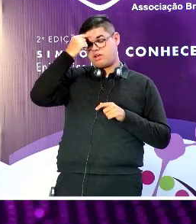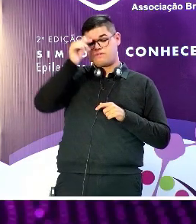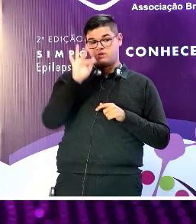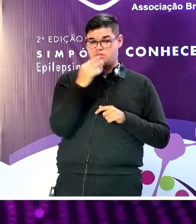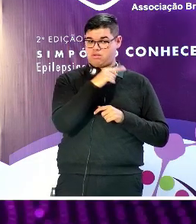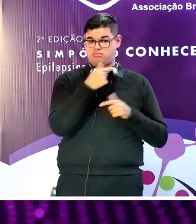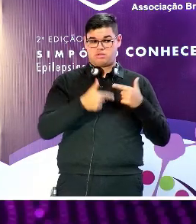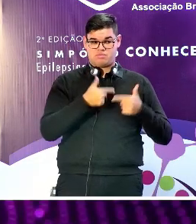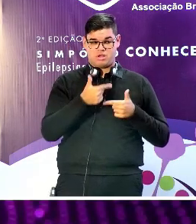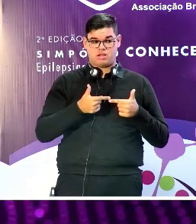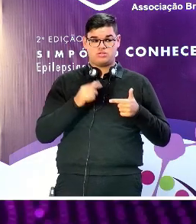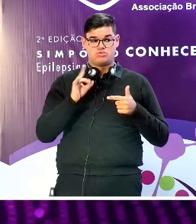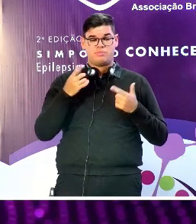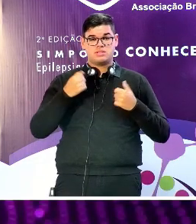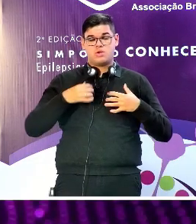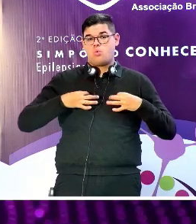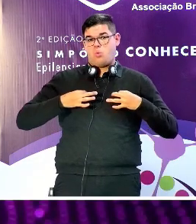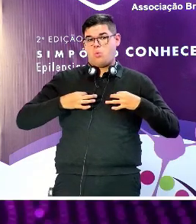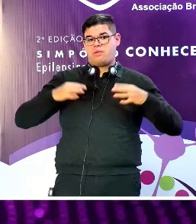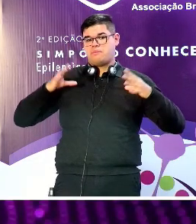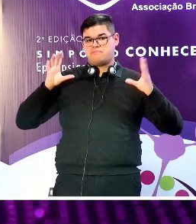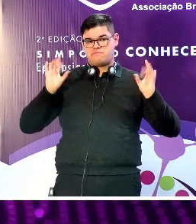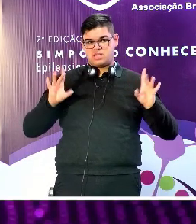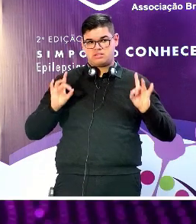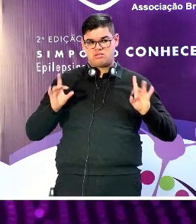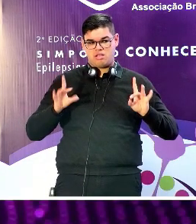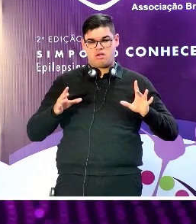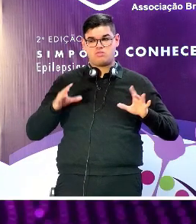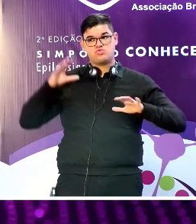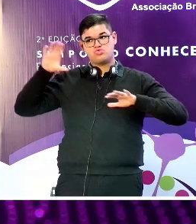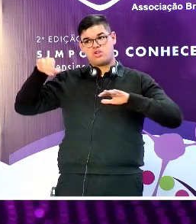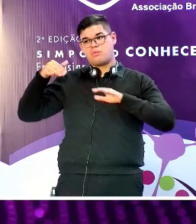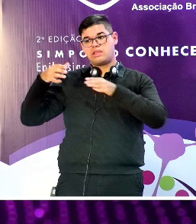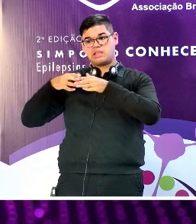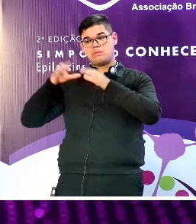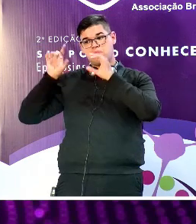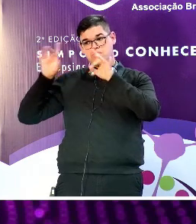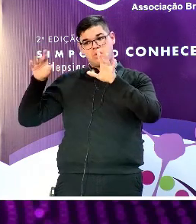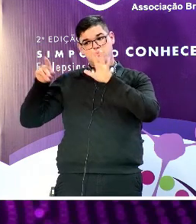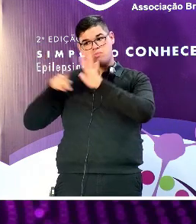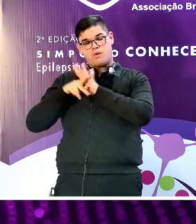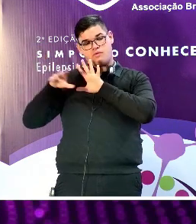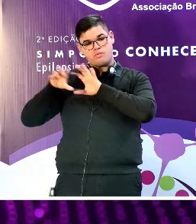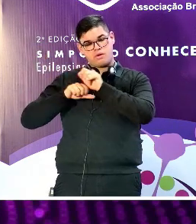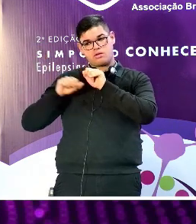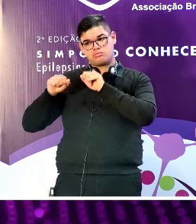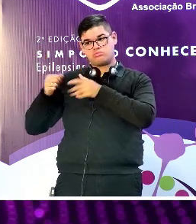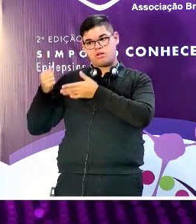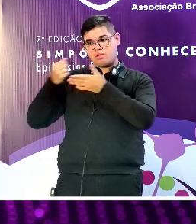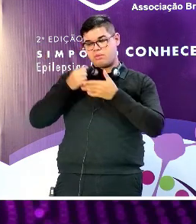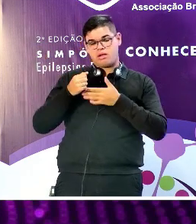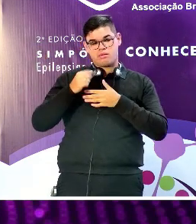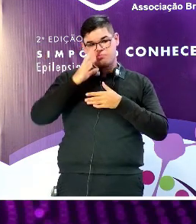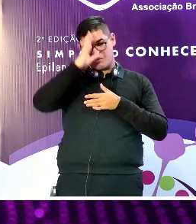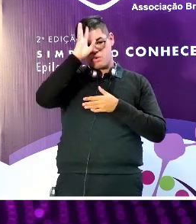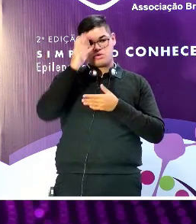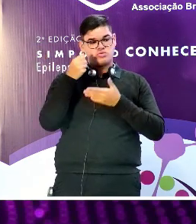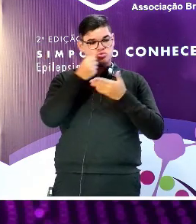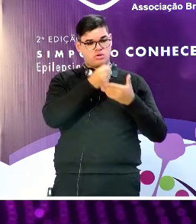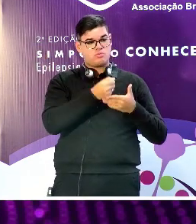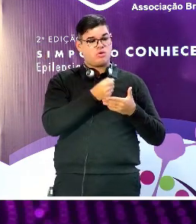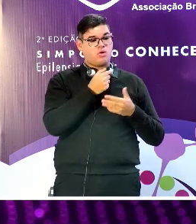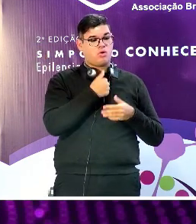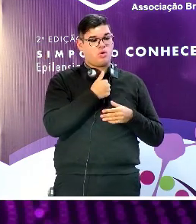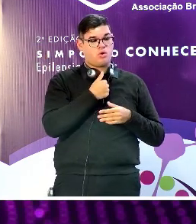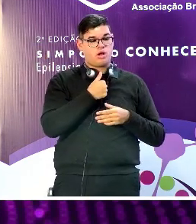roupa especial, né? Ninguém vai sair coletando sem uma roupa especial. E, para vocês terem uma ideia, ali eu puxei um ferrão e veio o